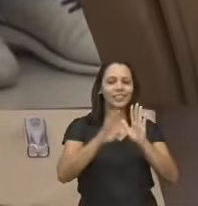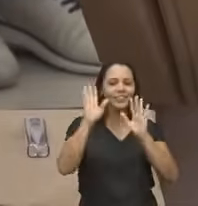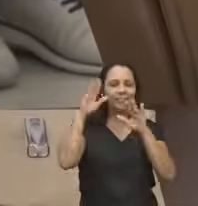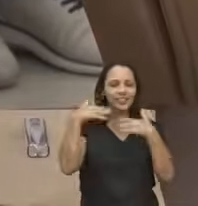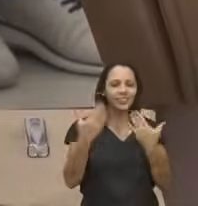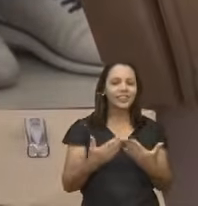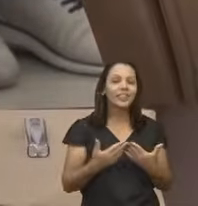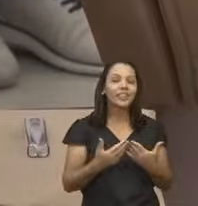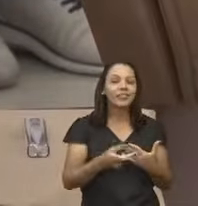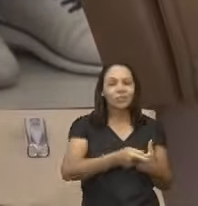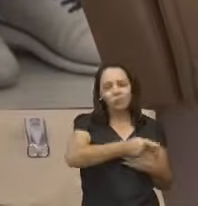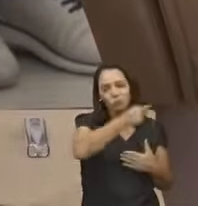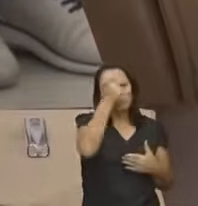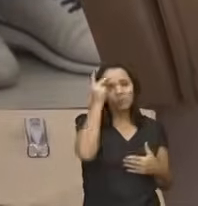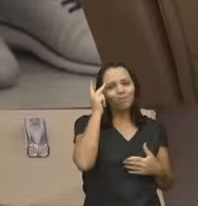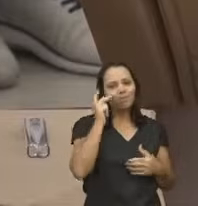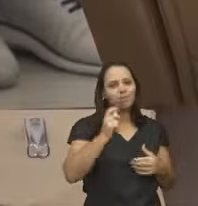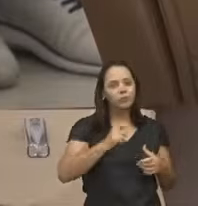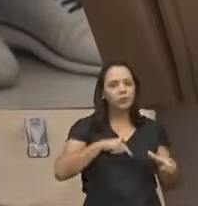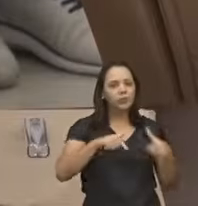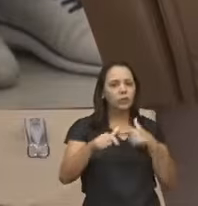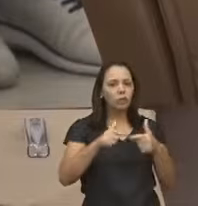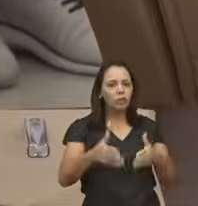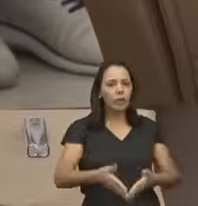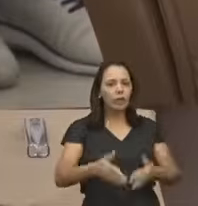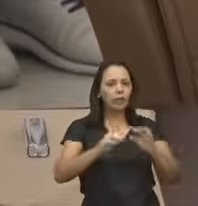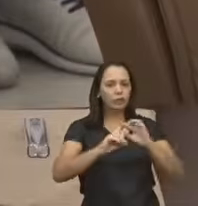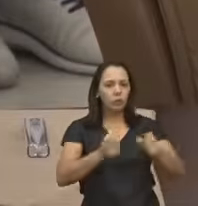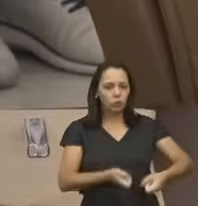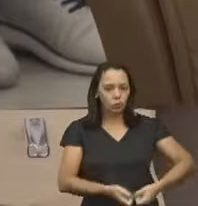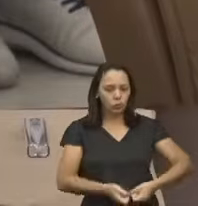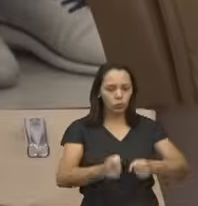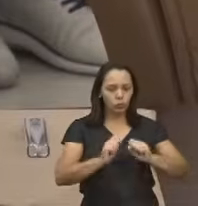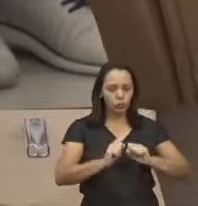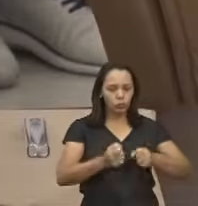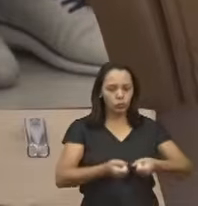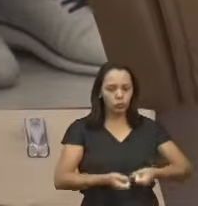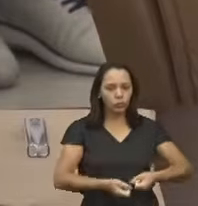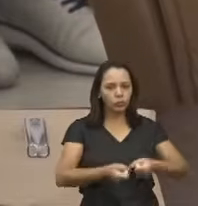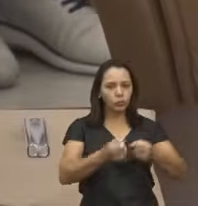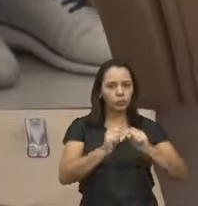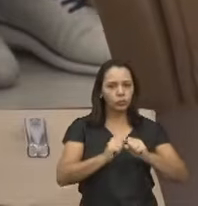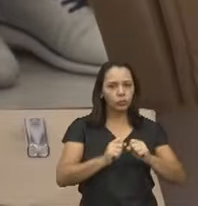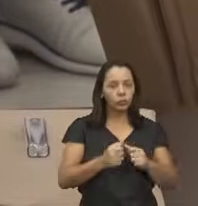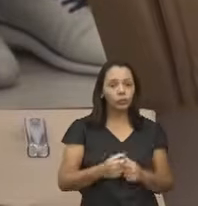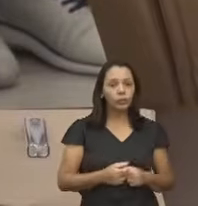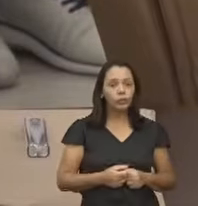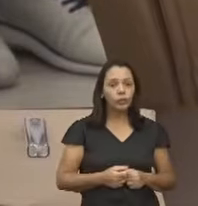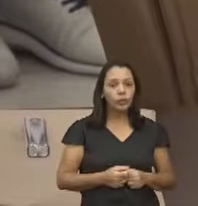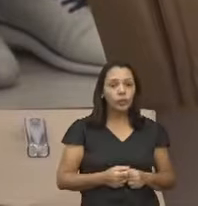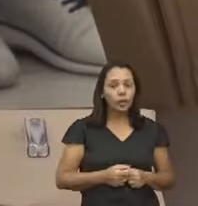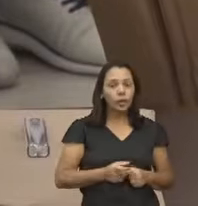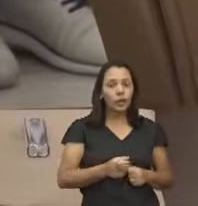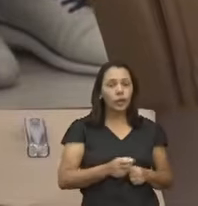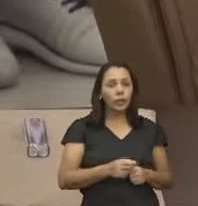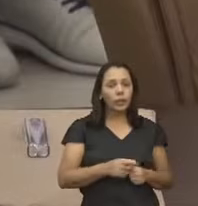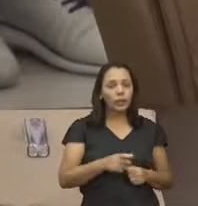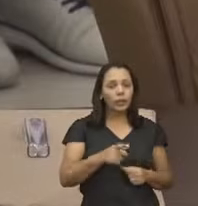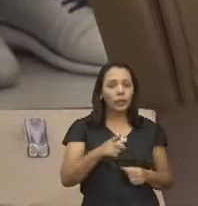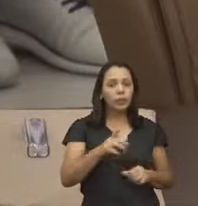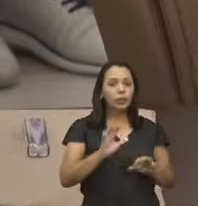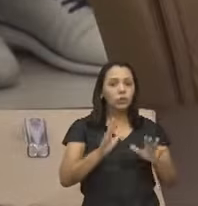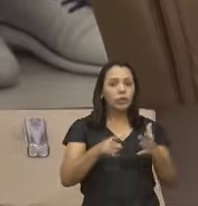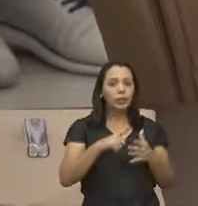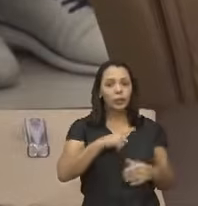os coveiros da nossa cidade, não é? E, de primeira análise, meu gabinete olhou e falou, projeto para homenagear um coveiro? Sim, não